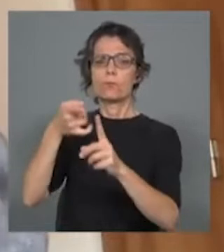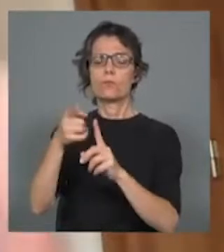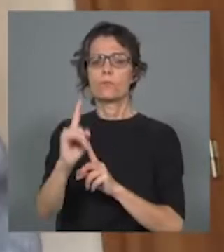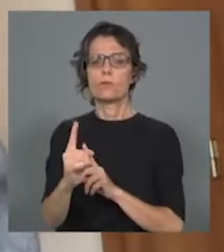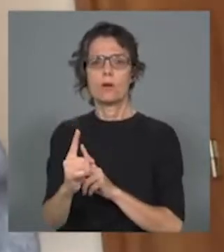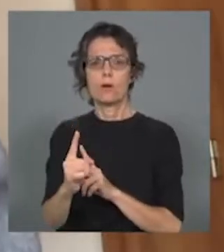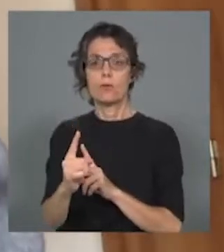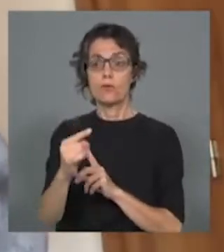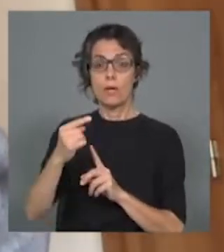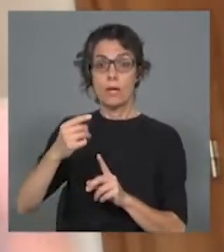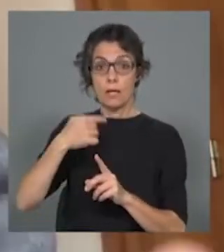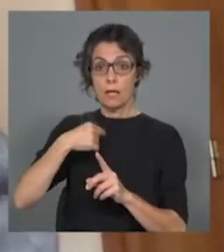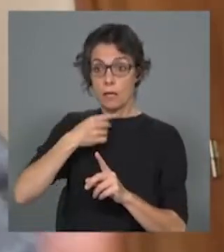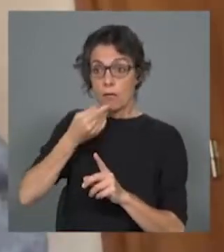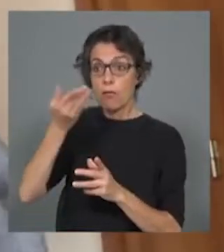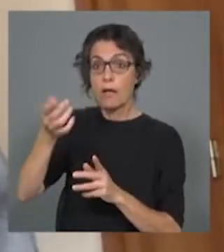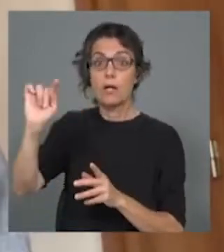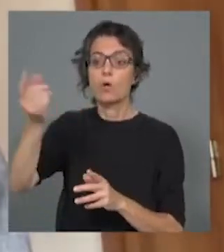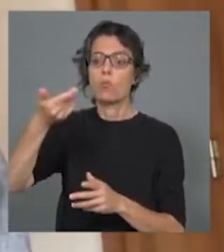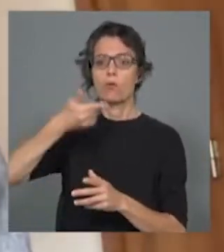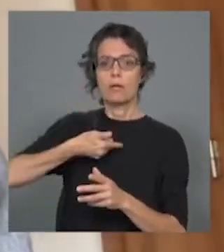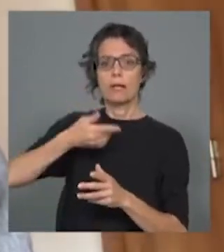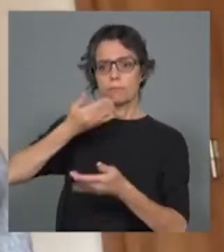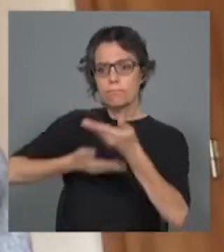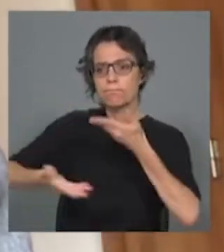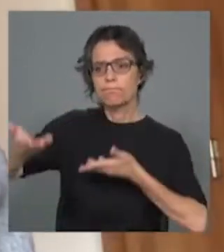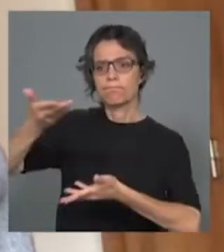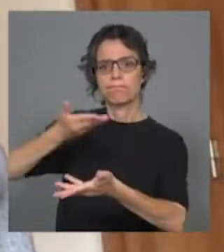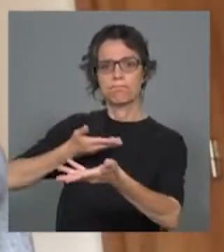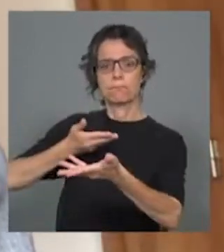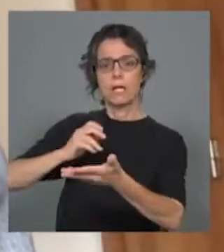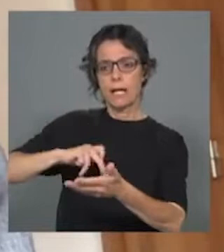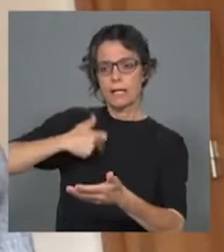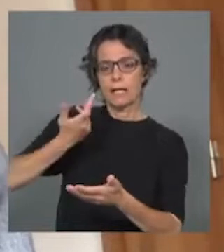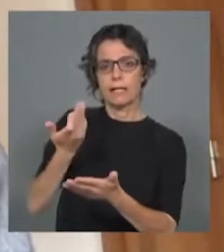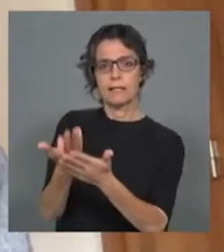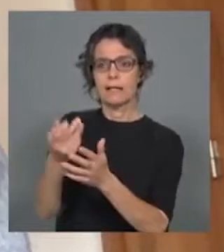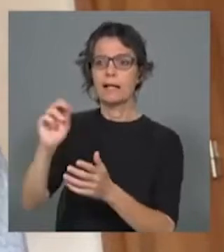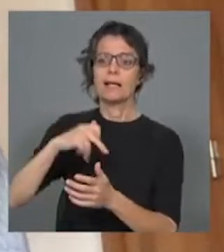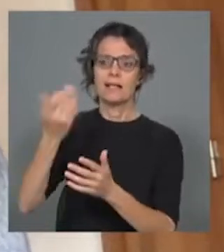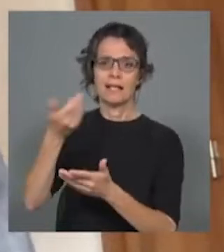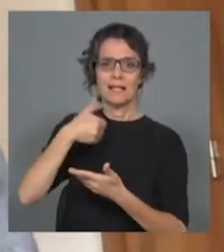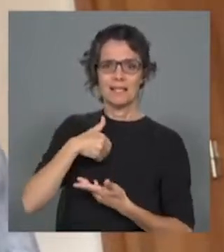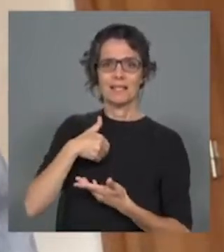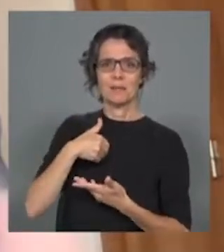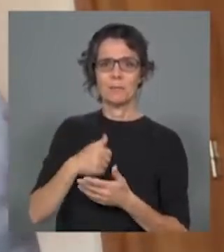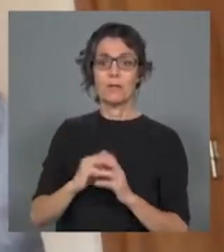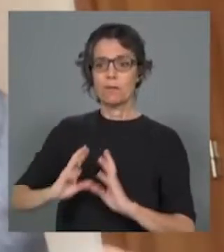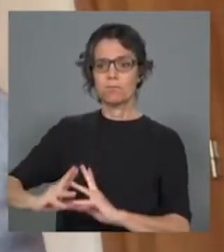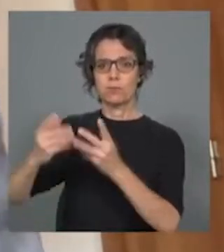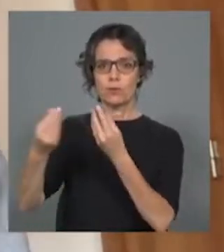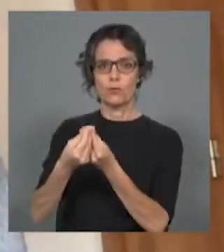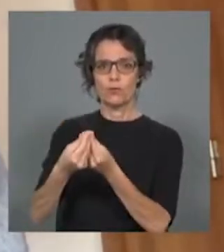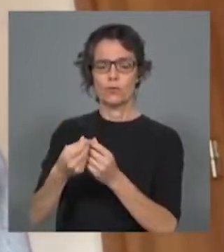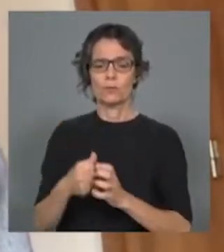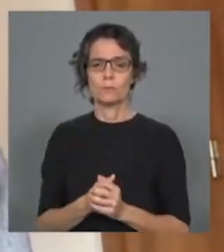participante aprenda algo e que possa mudar e crescer. E de facto, isso é algo que é muito visível. E não falamos